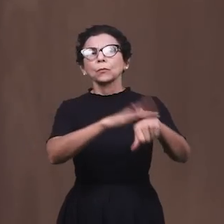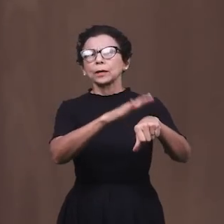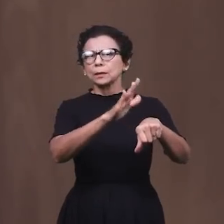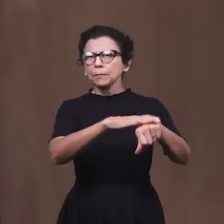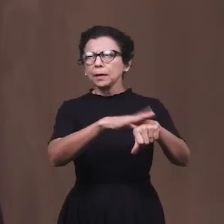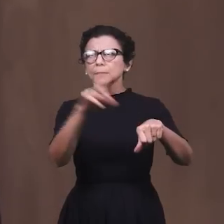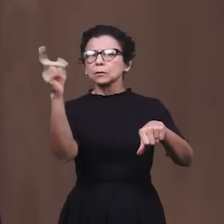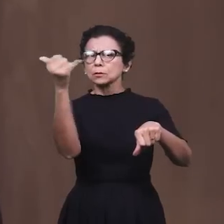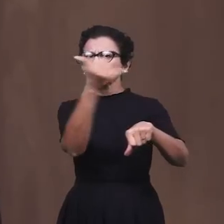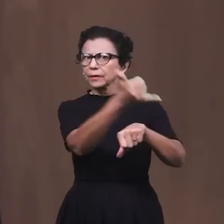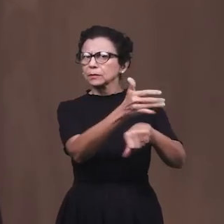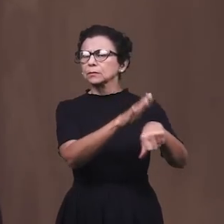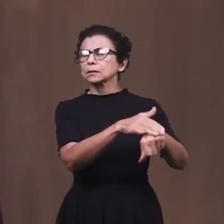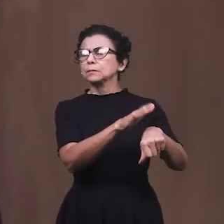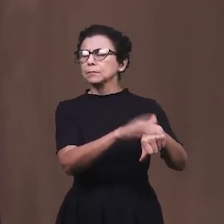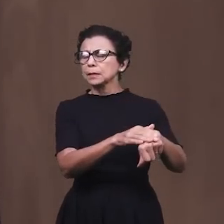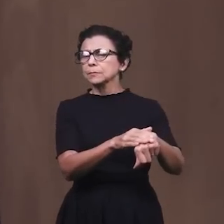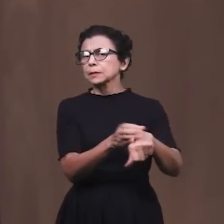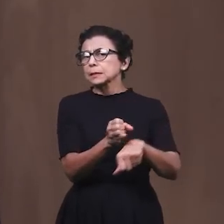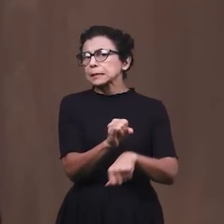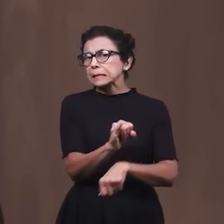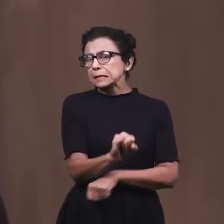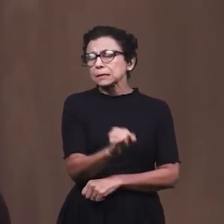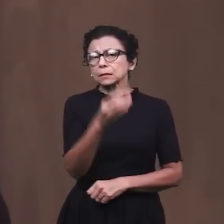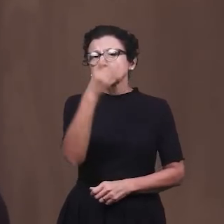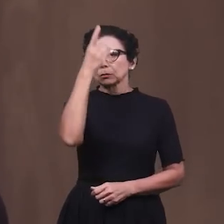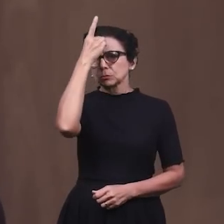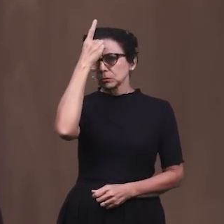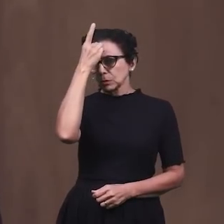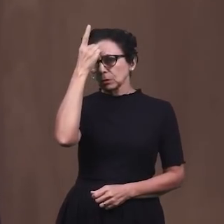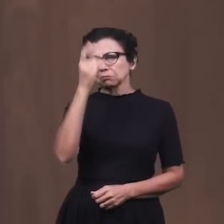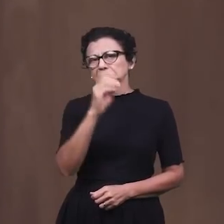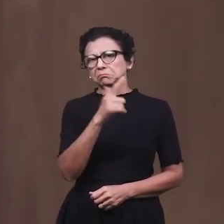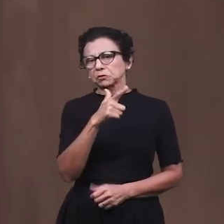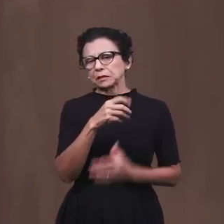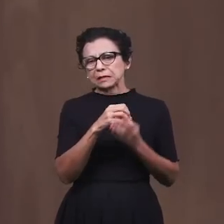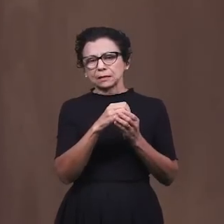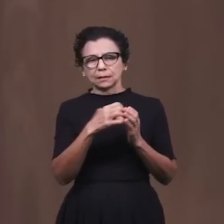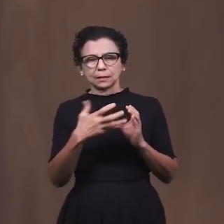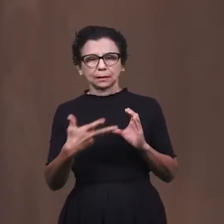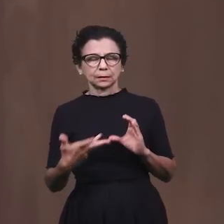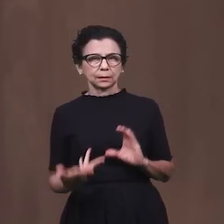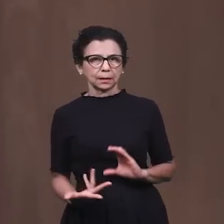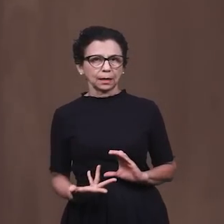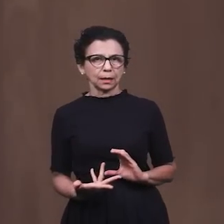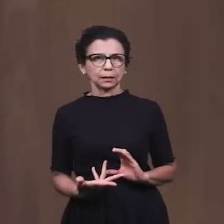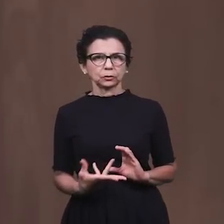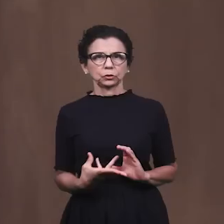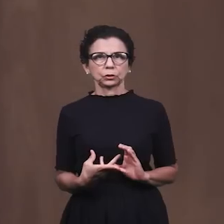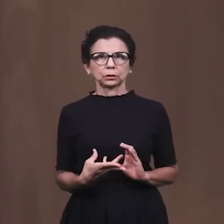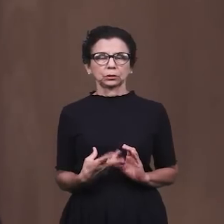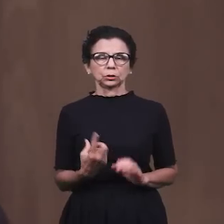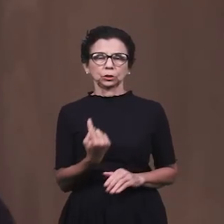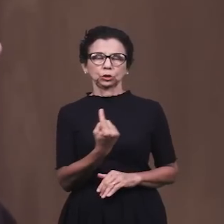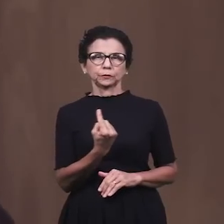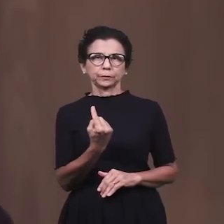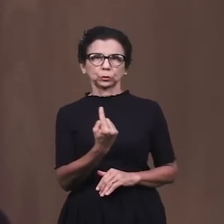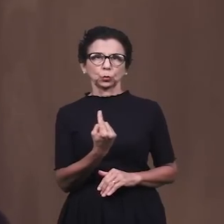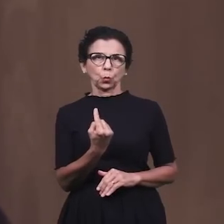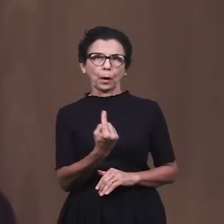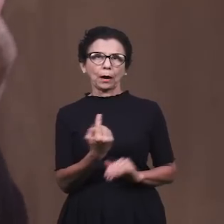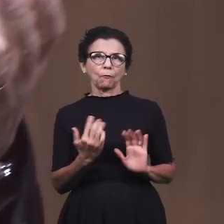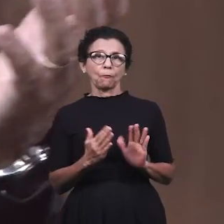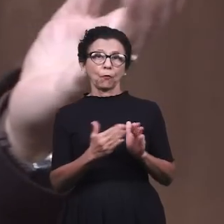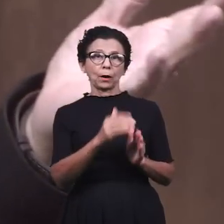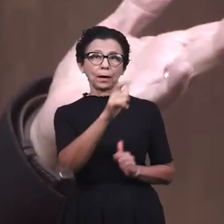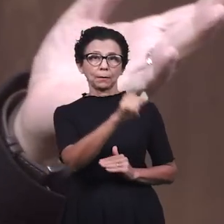Porque se o dom espiritual não tiver esse caráter de individualizar, né, a pessoa para quem o Senhor está